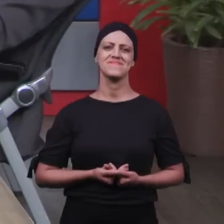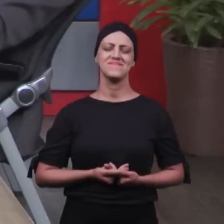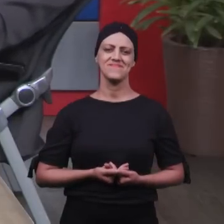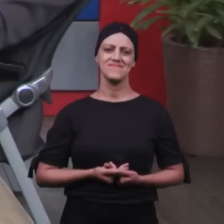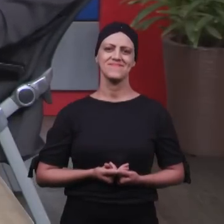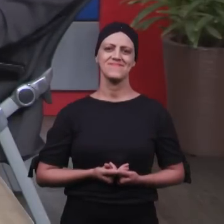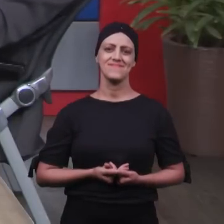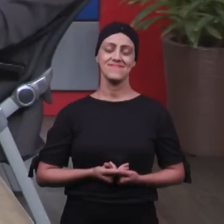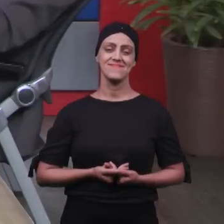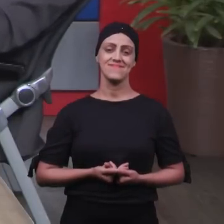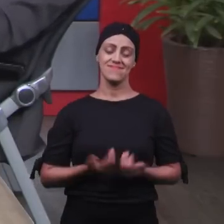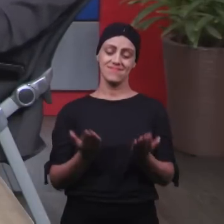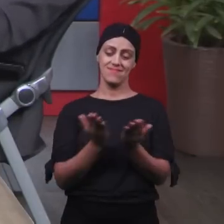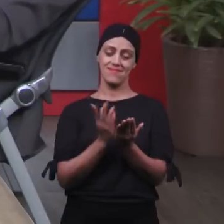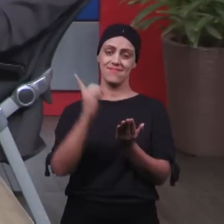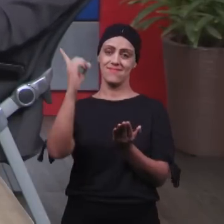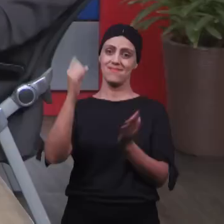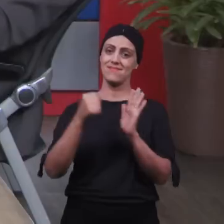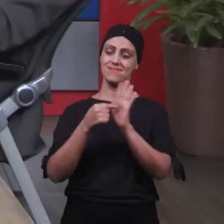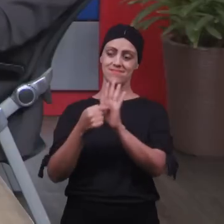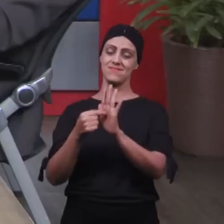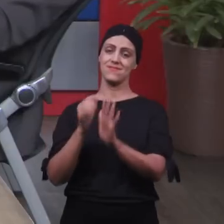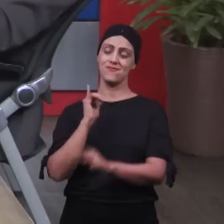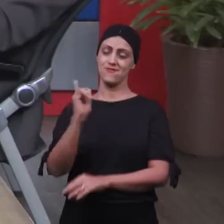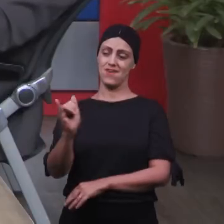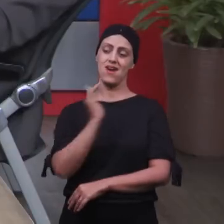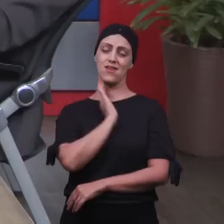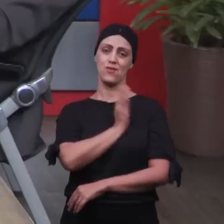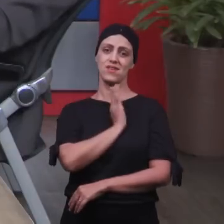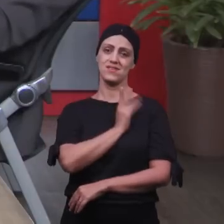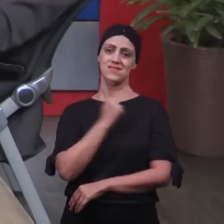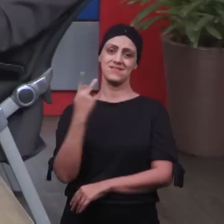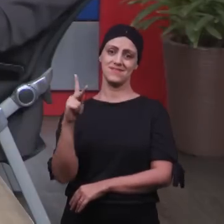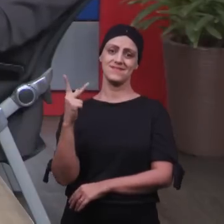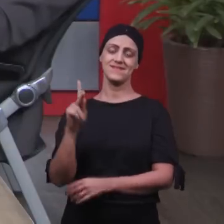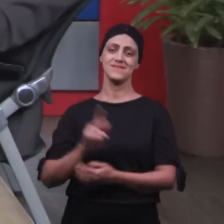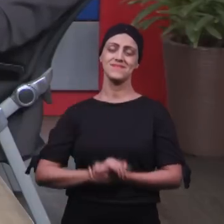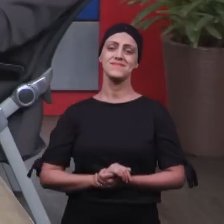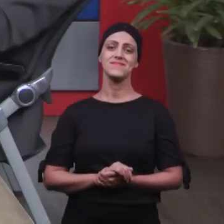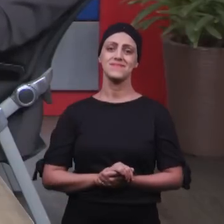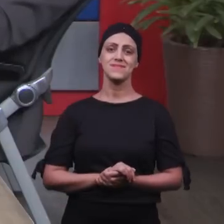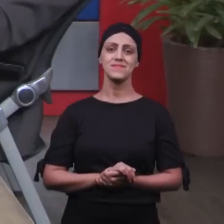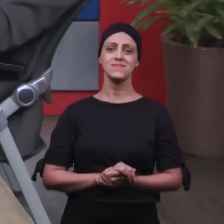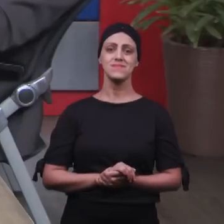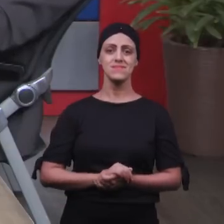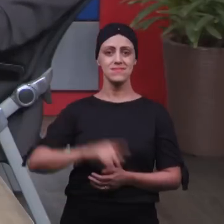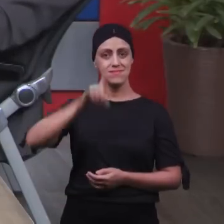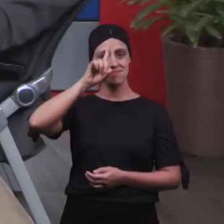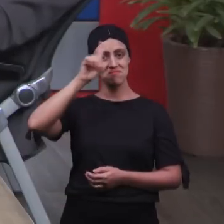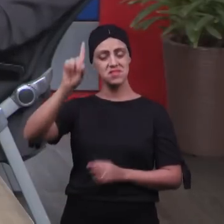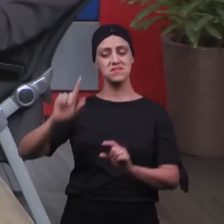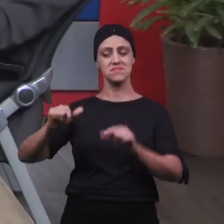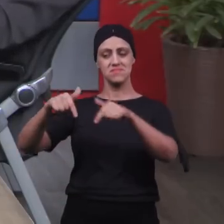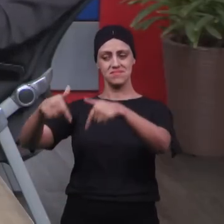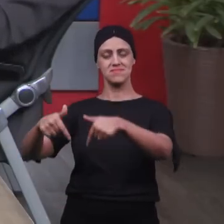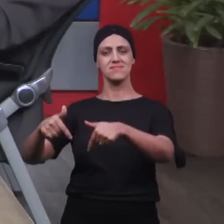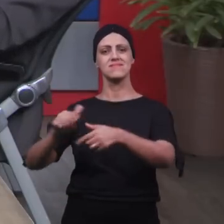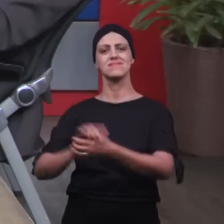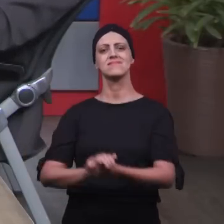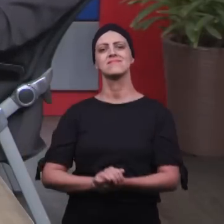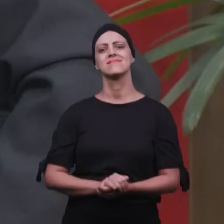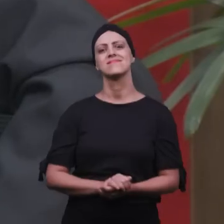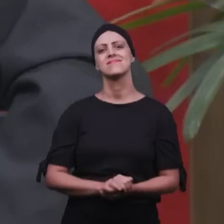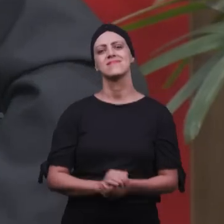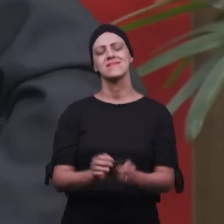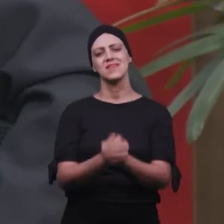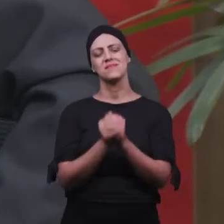E a palavra que falou direto Que para os ela. pais se alegrariam. Deus falou realmente com ela. Amém,